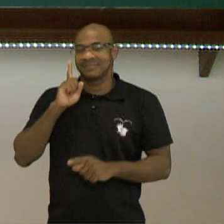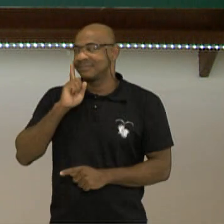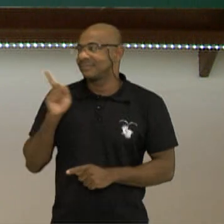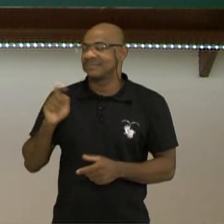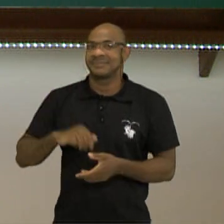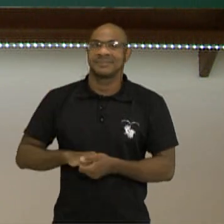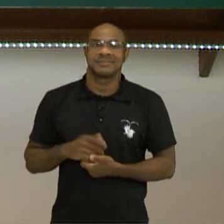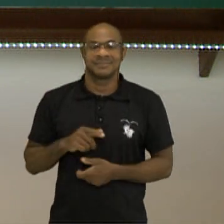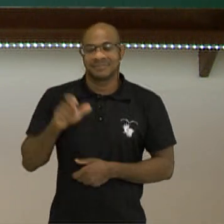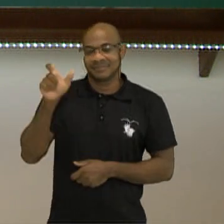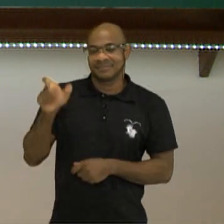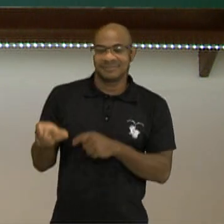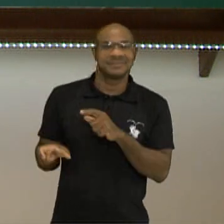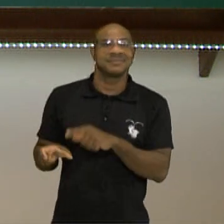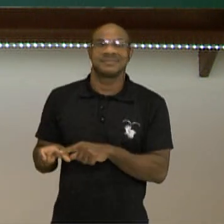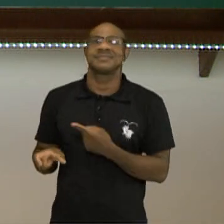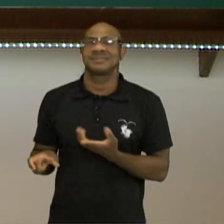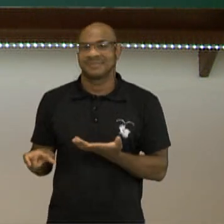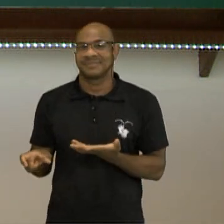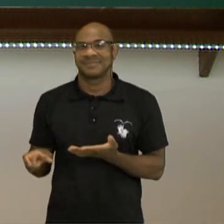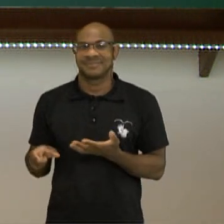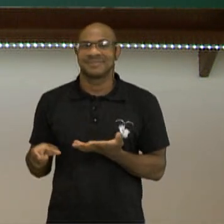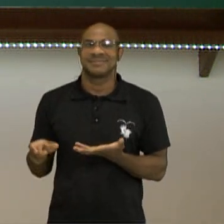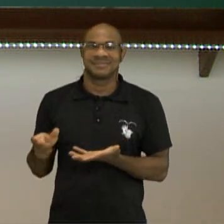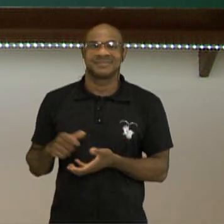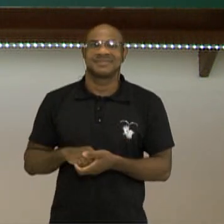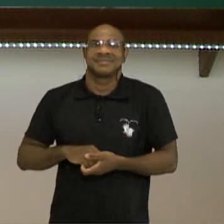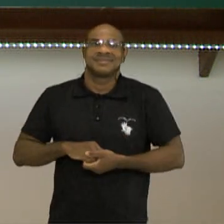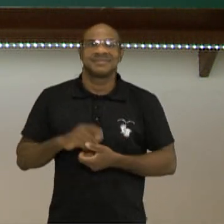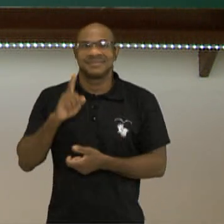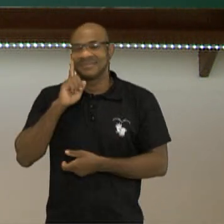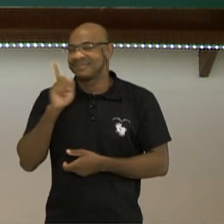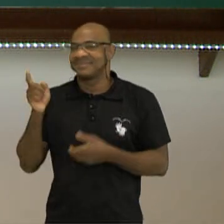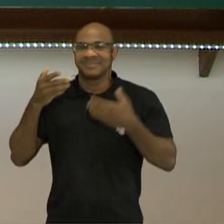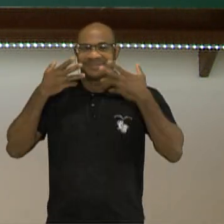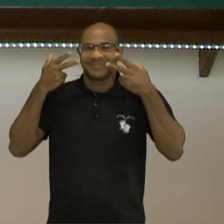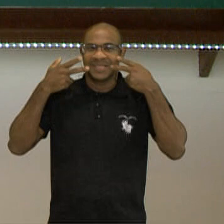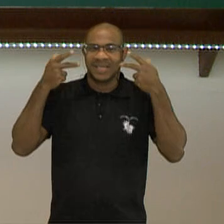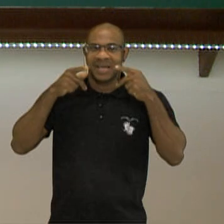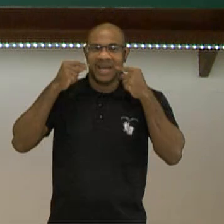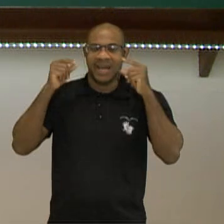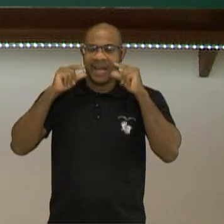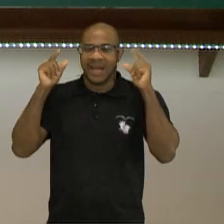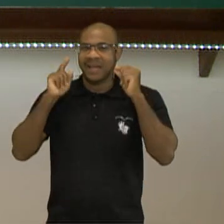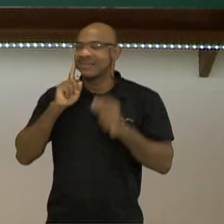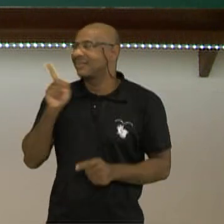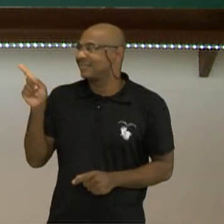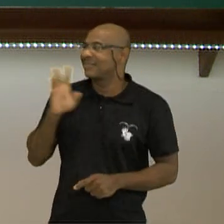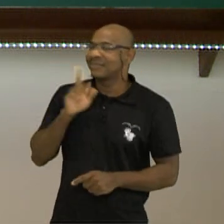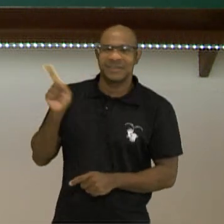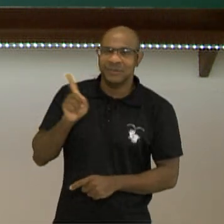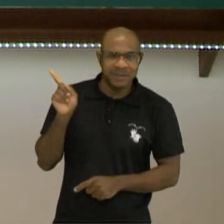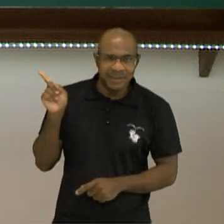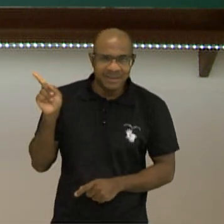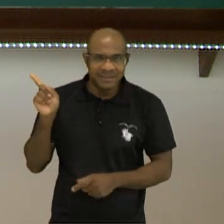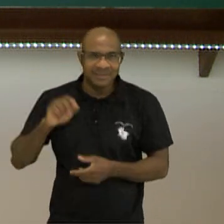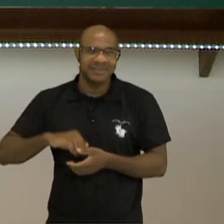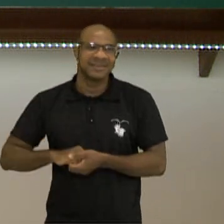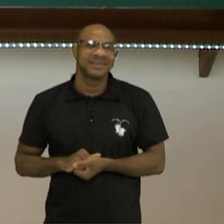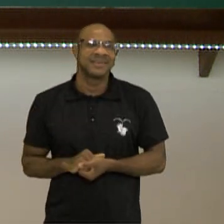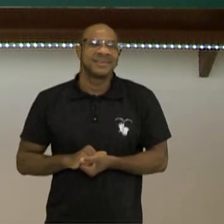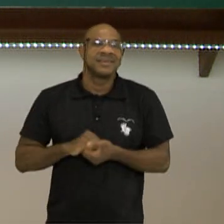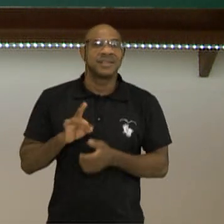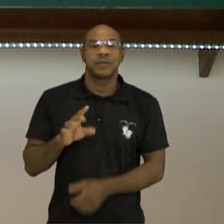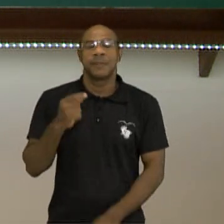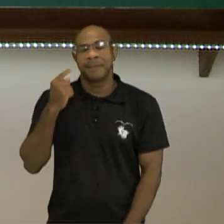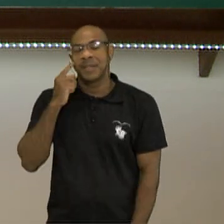seu personagem mais cativante em todo mundo, o Garfield. Se você não conhece o gato Garfield, deixa eu te contar, ele só pensa